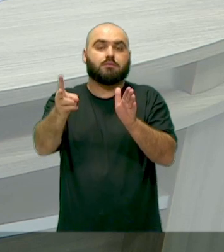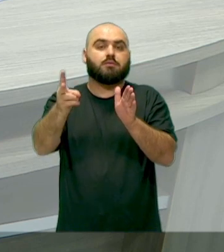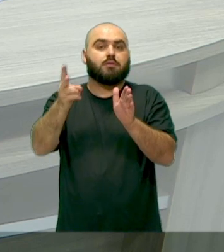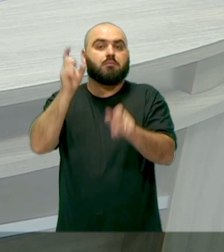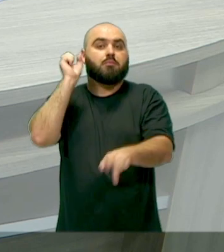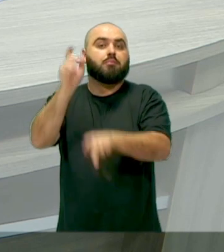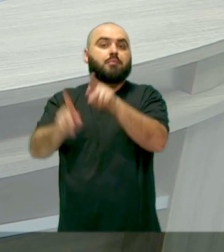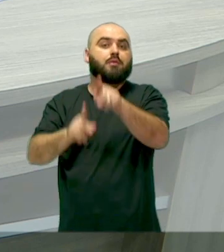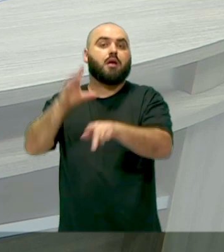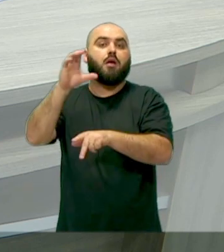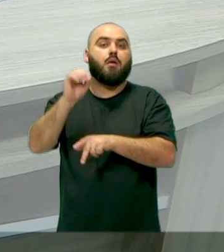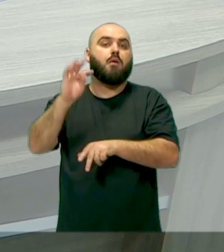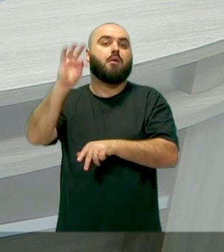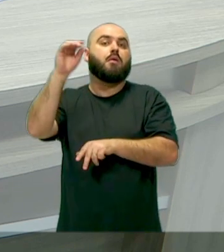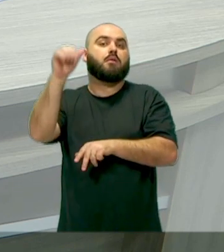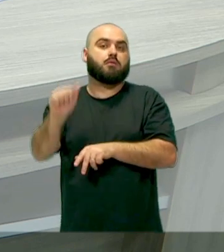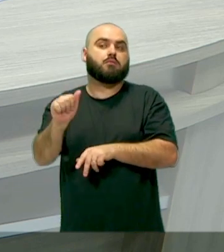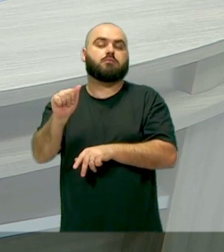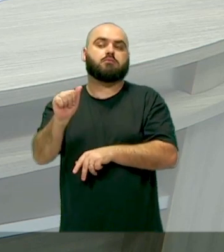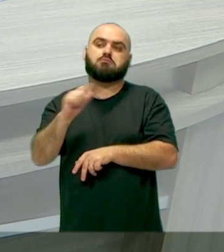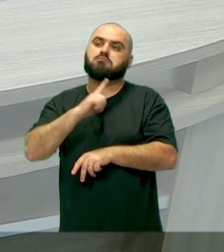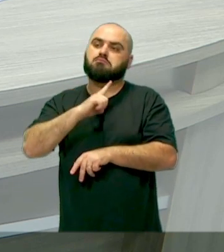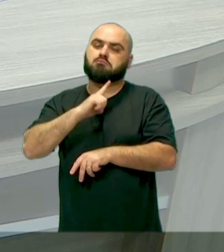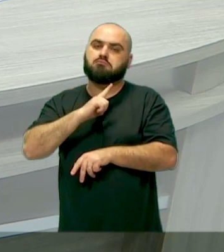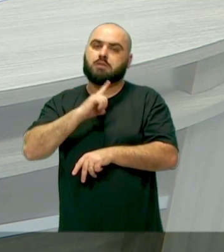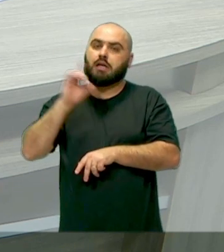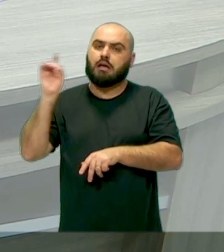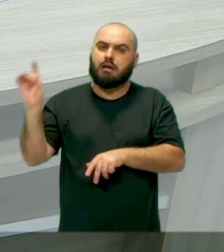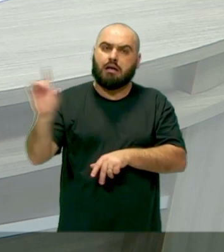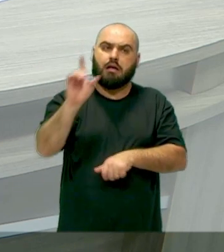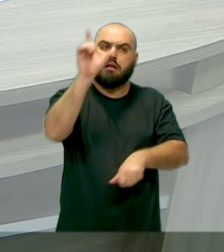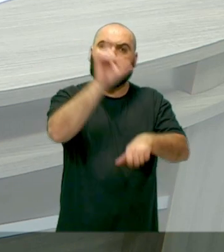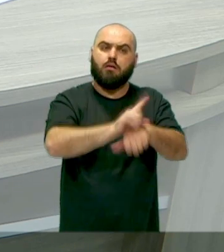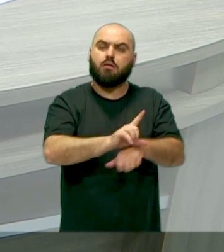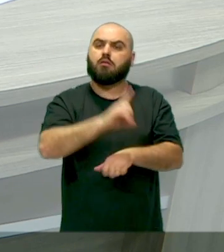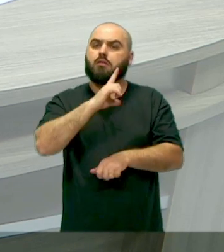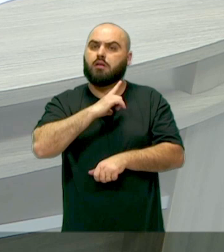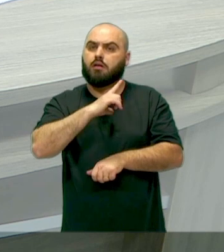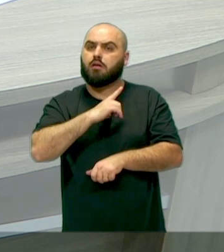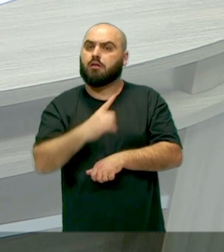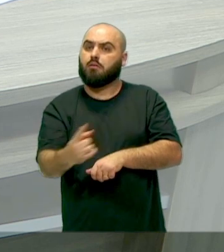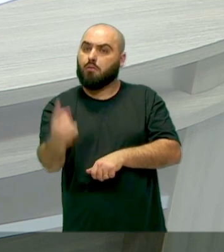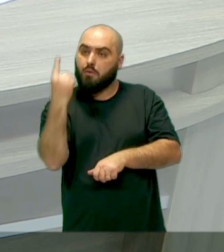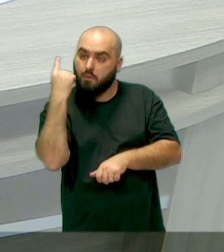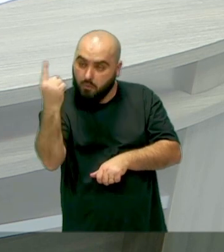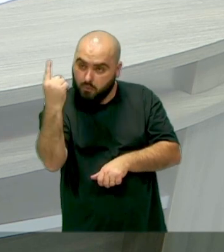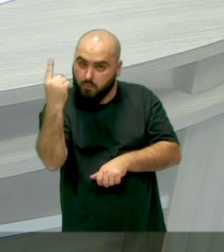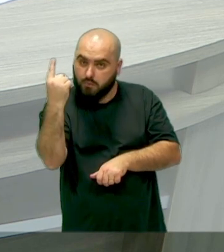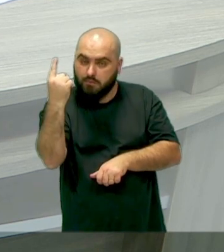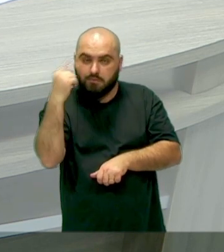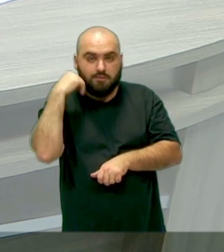de cotas. Cada loja tem que ter um, mas pelo menos vai ter que ter um.